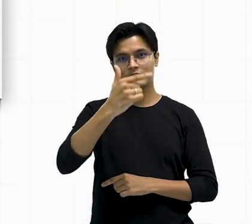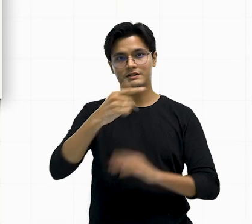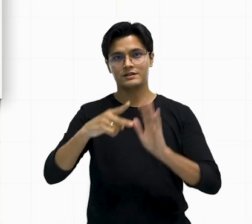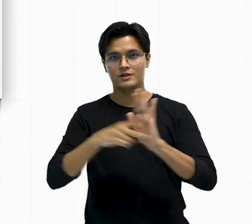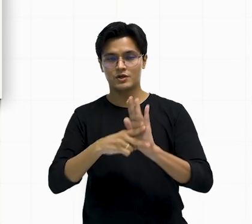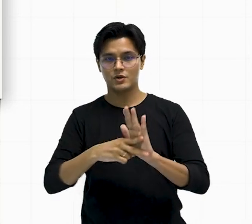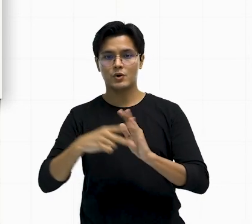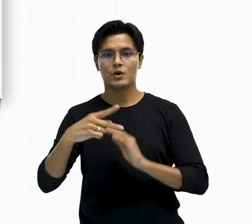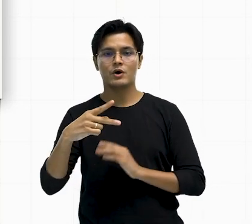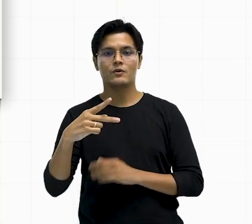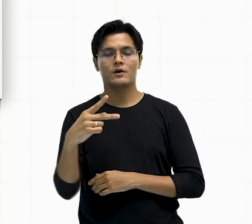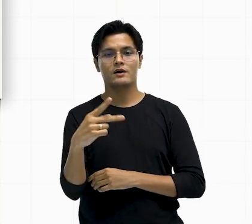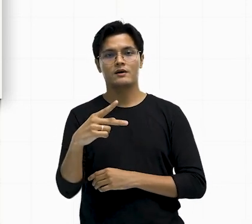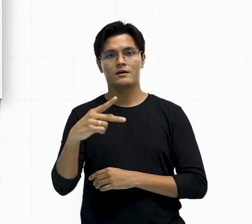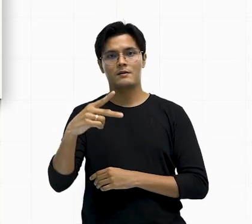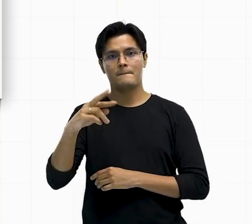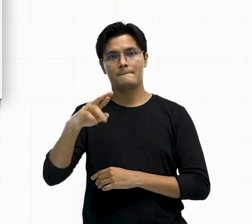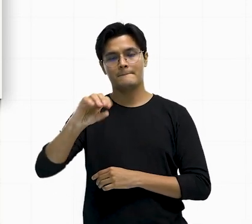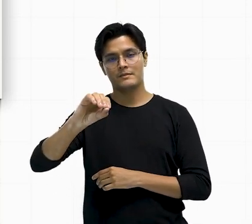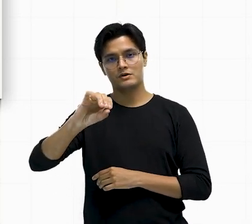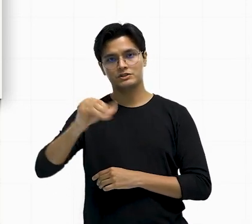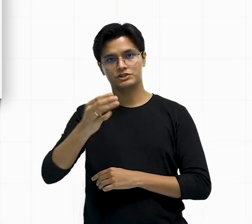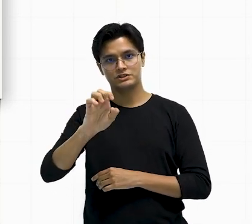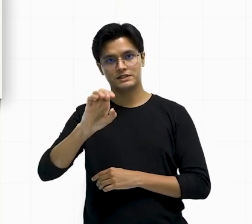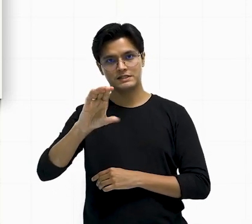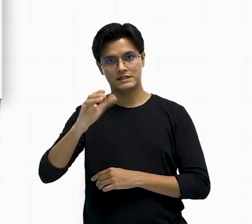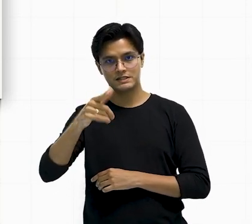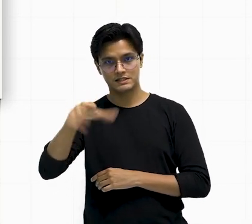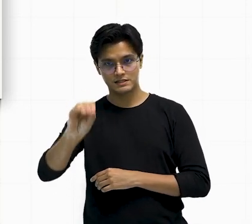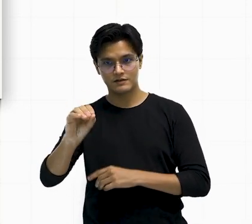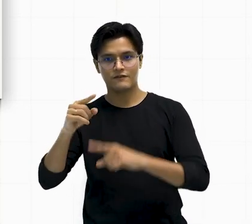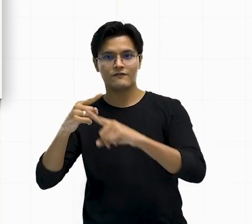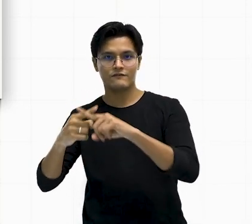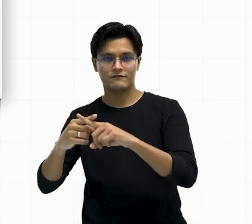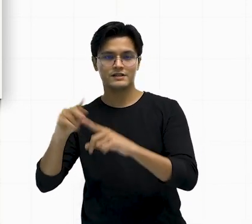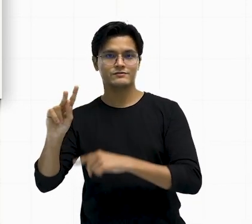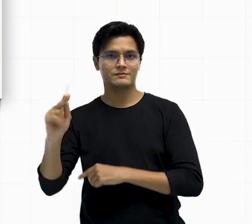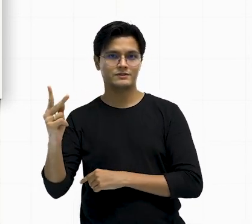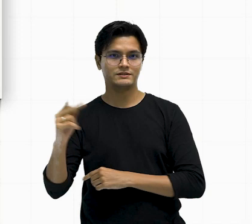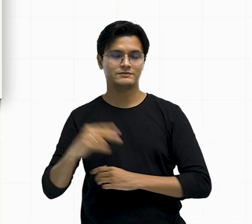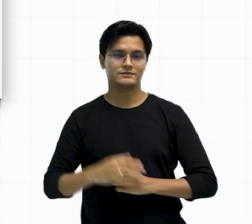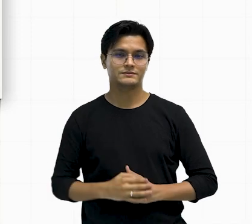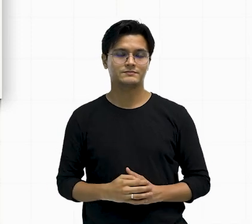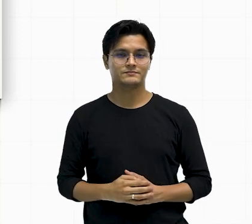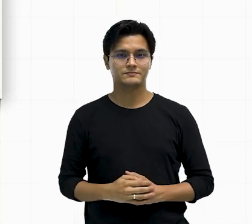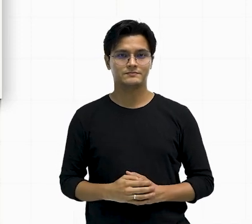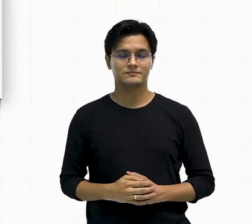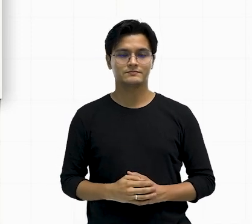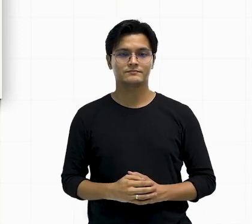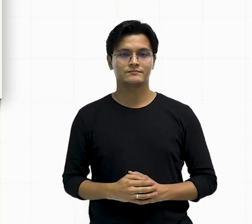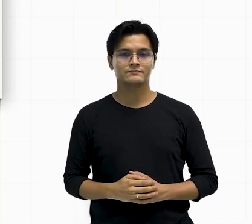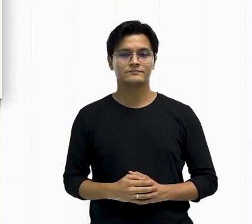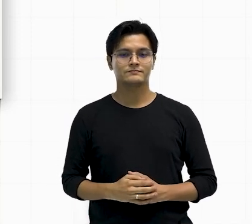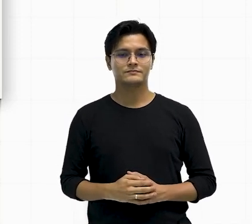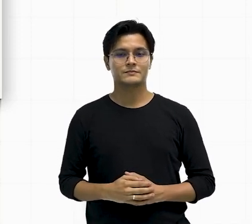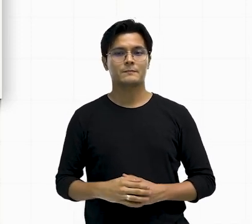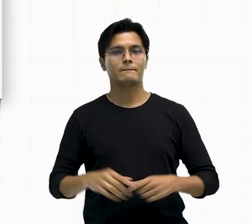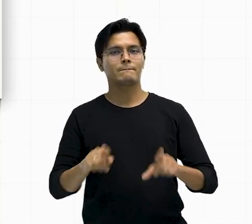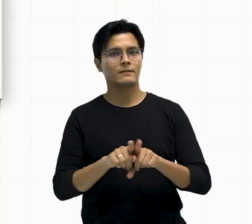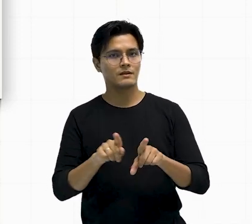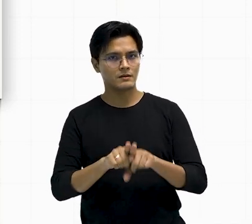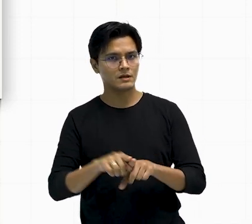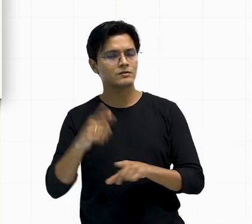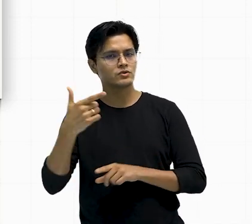ao produto entre a sua projeção multiplicada pela hipotenusa. Perfeito? Também uma